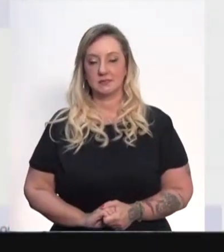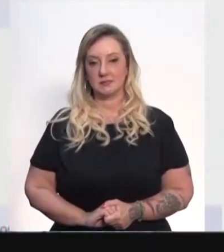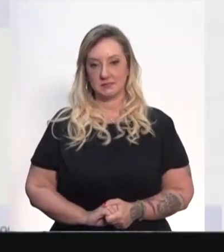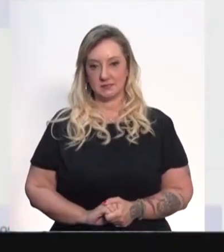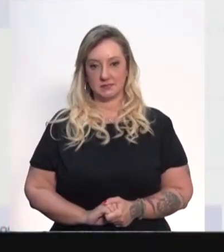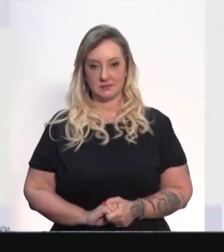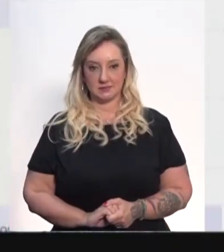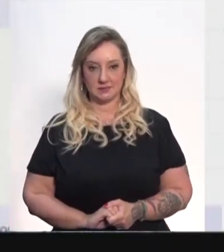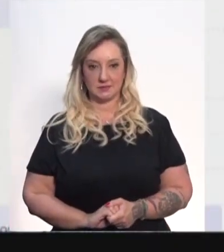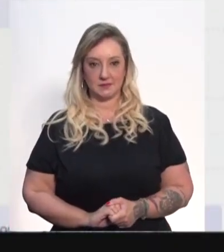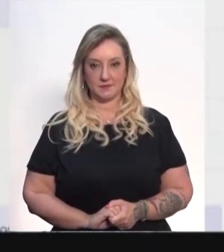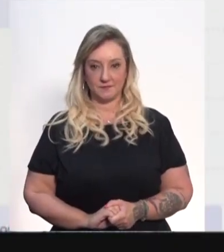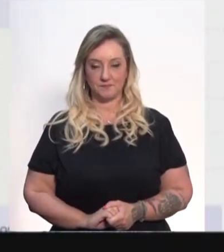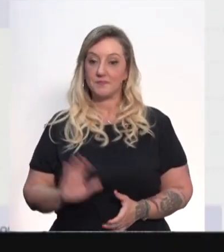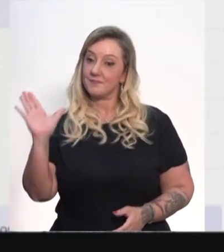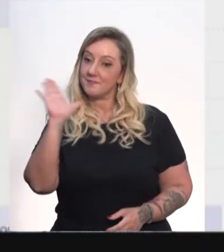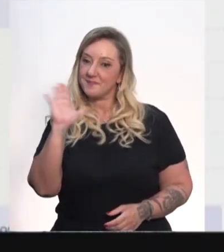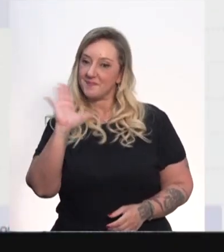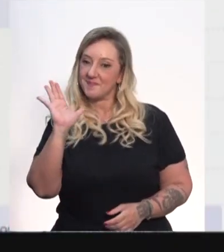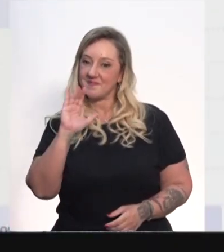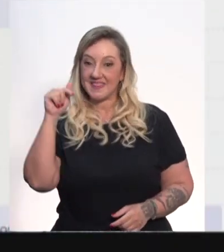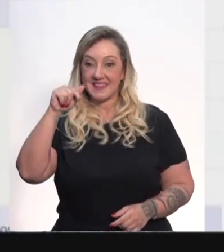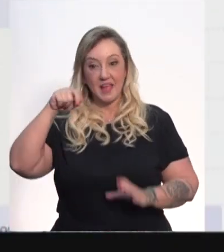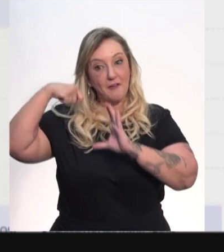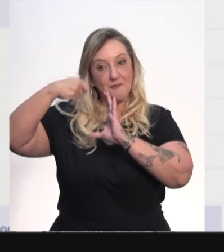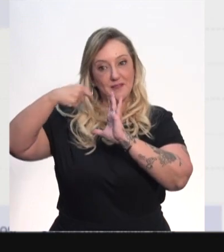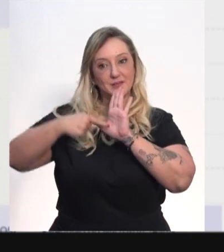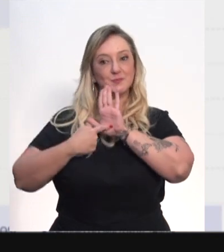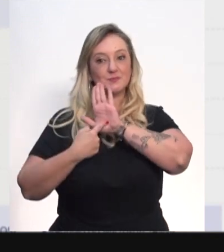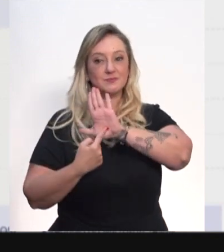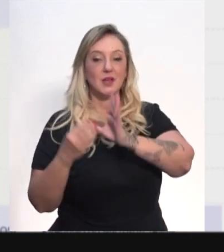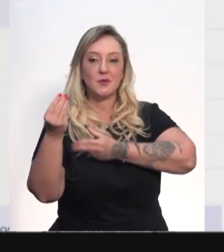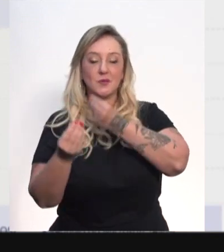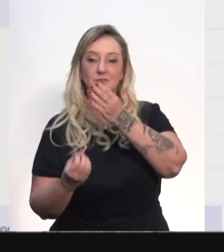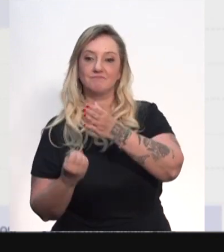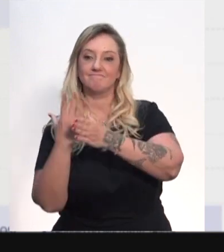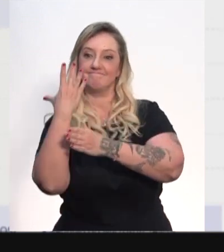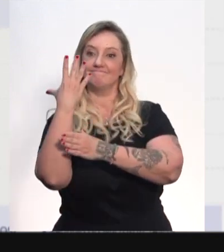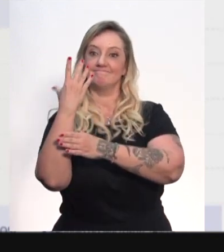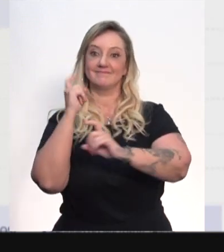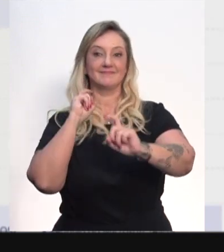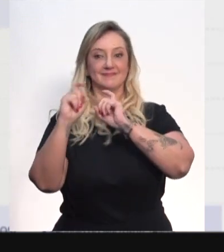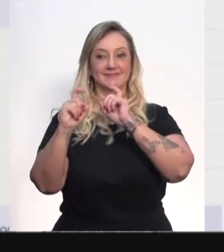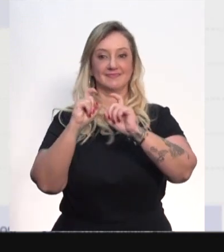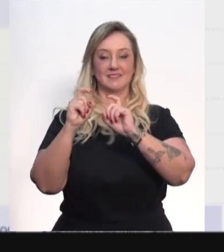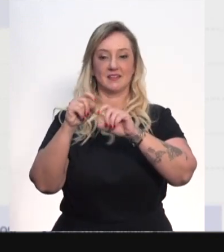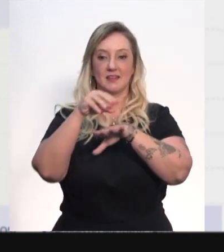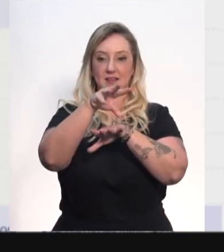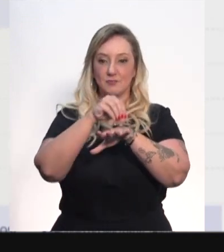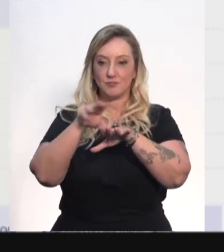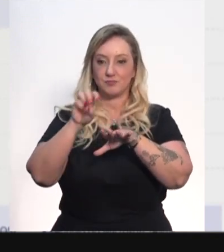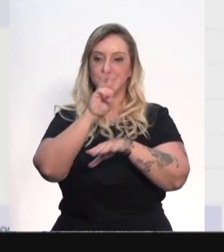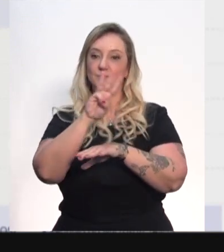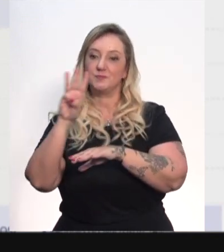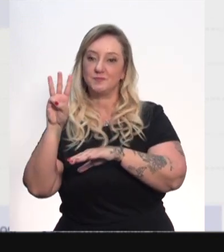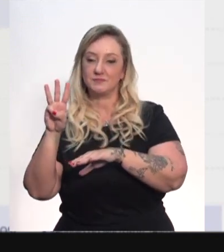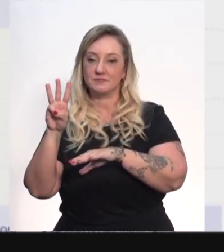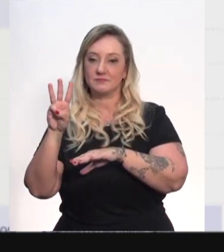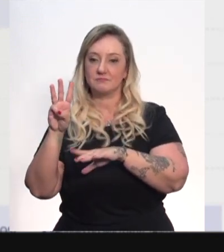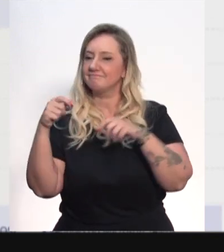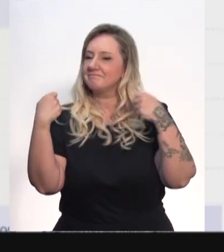algumas informações. Então, algumas pessoas já são mais familiarizadas, algumas já usavam, outras estão usando agora. Para